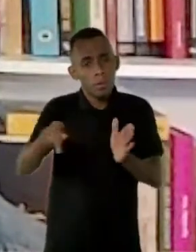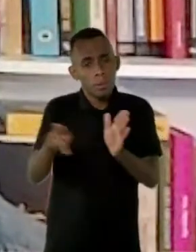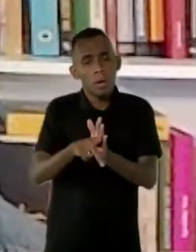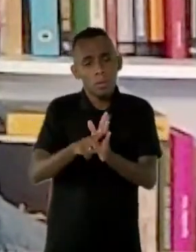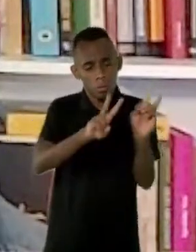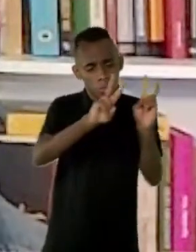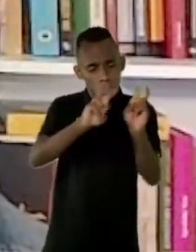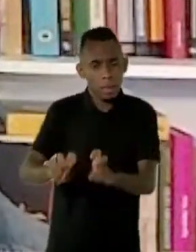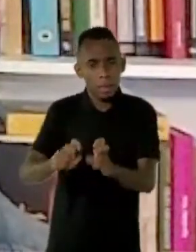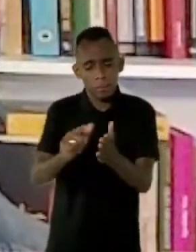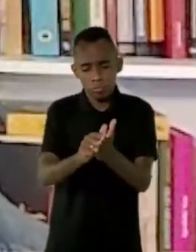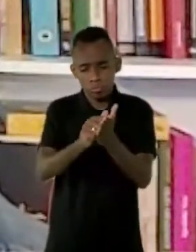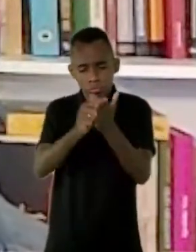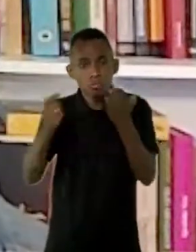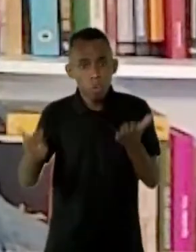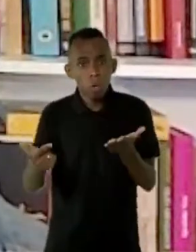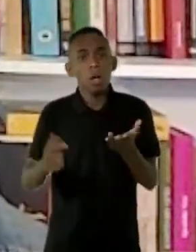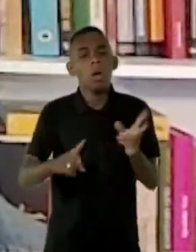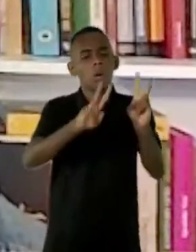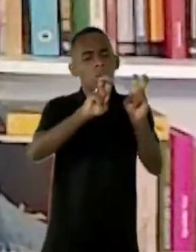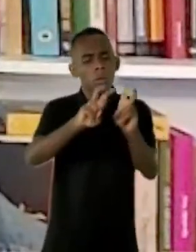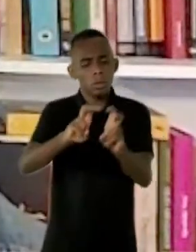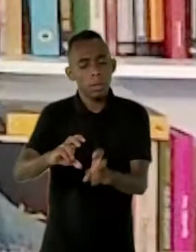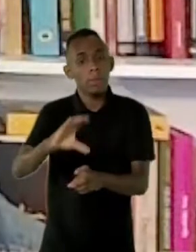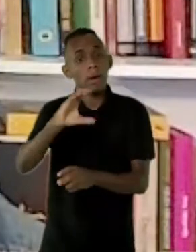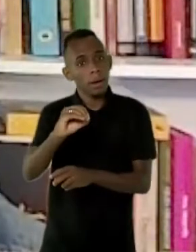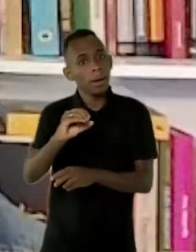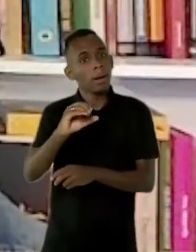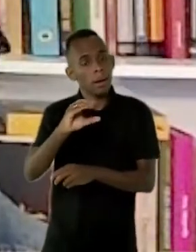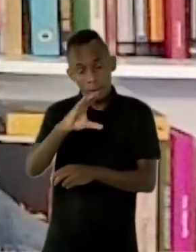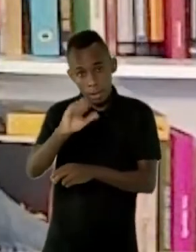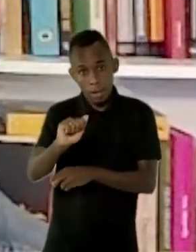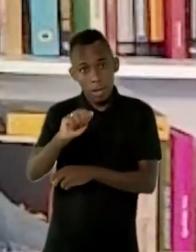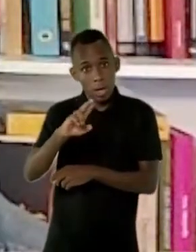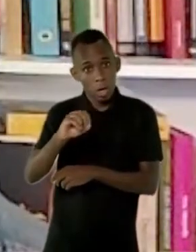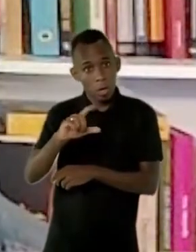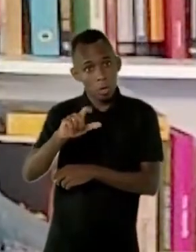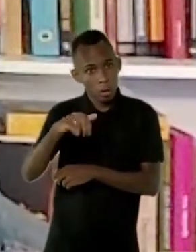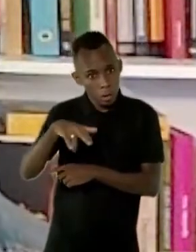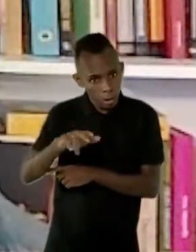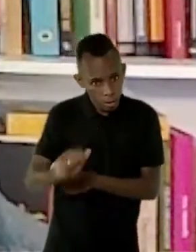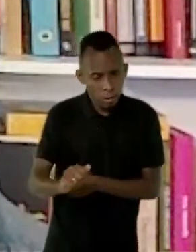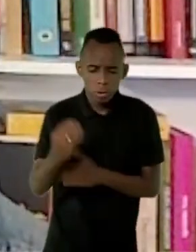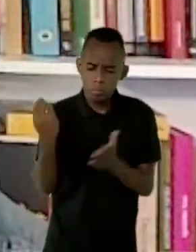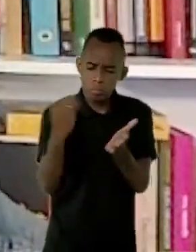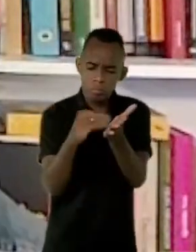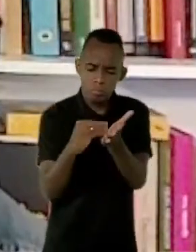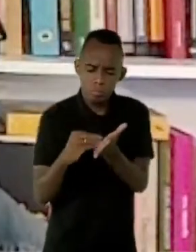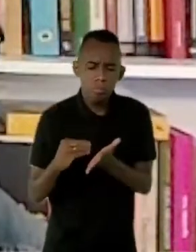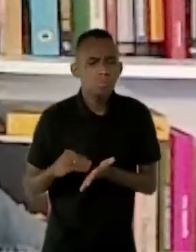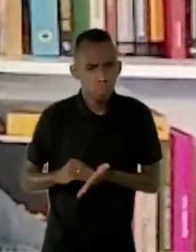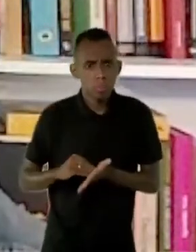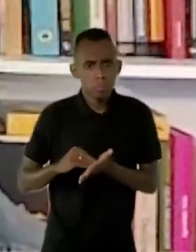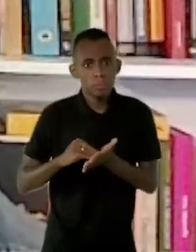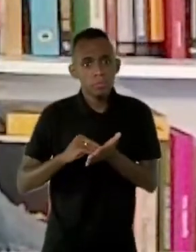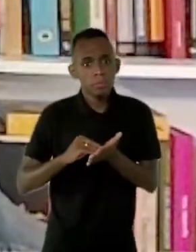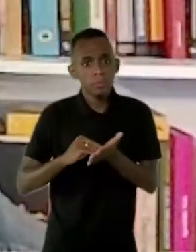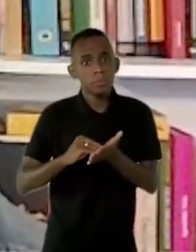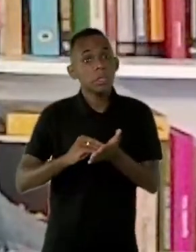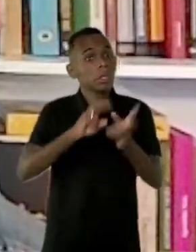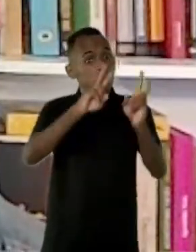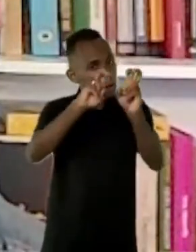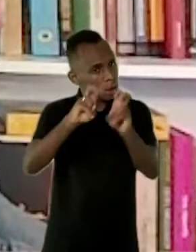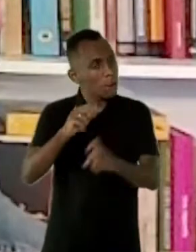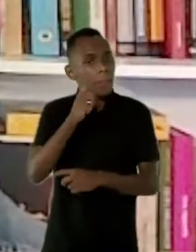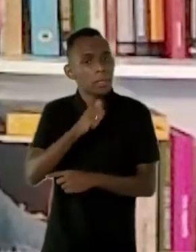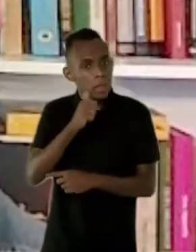assunto da Carolina, ou fazendo mesmo, digamos assim, uma resenha sobre livros que tratassem sobre ela,